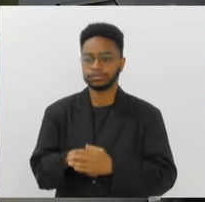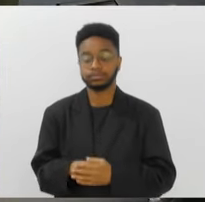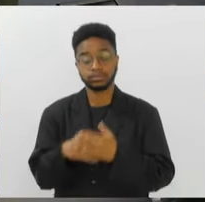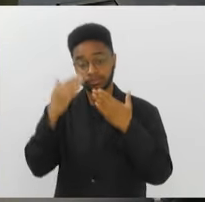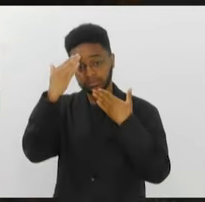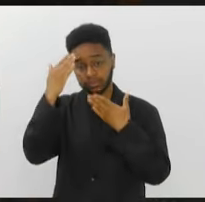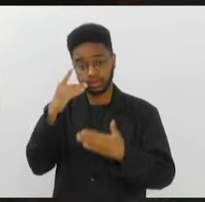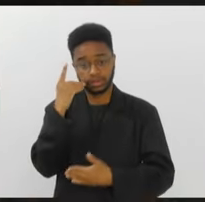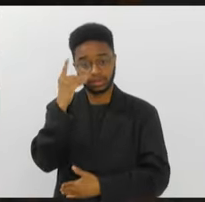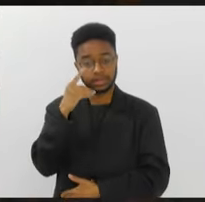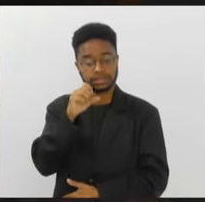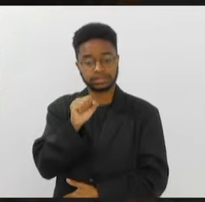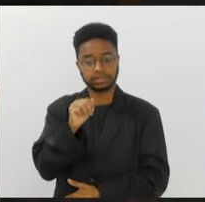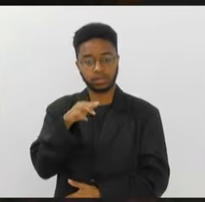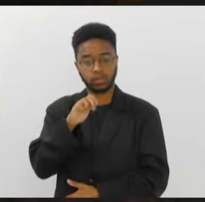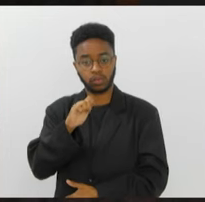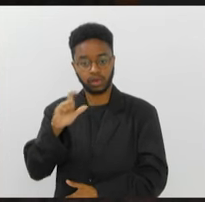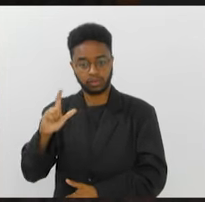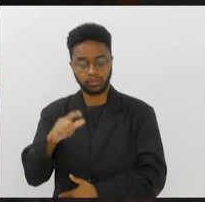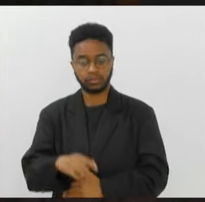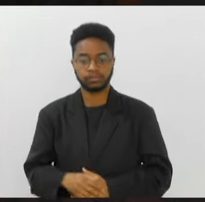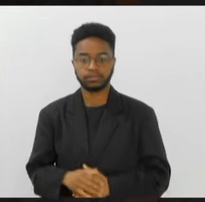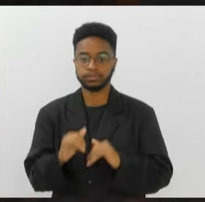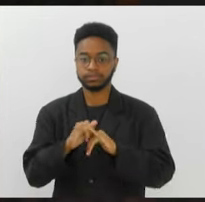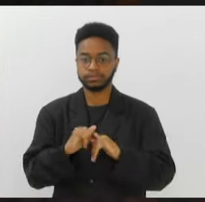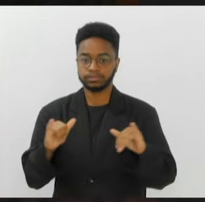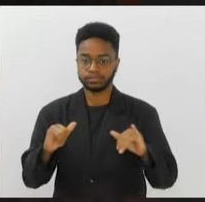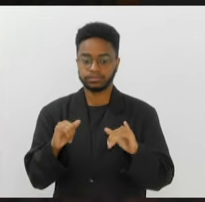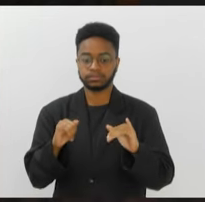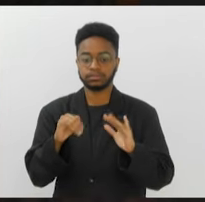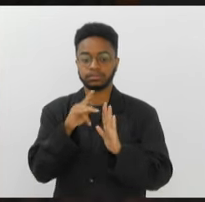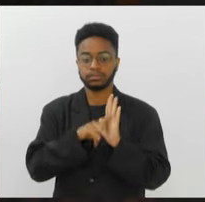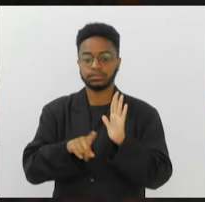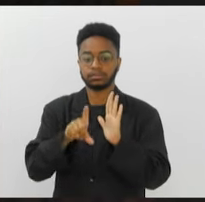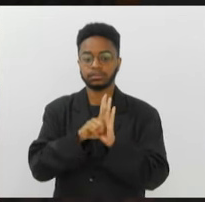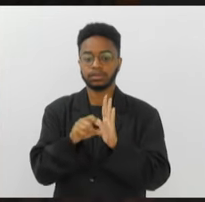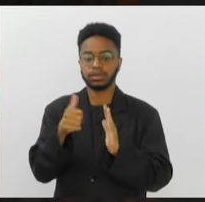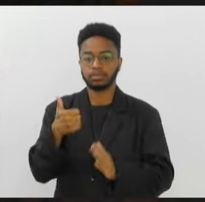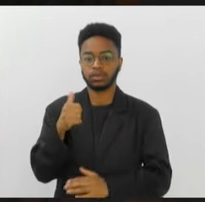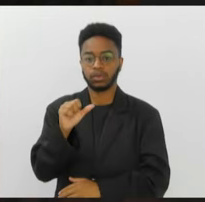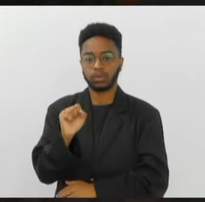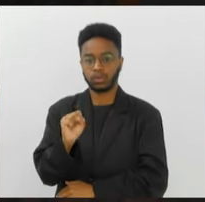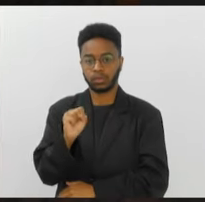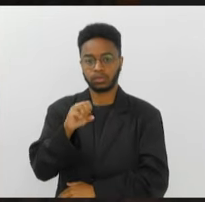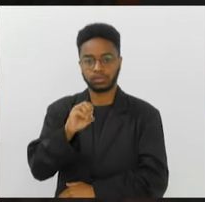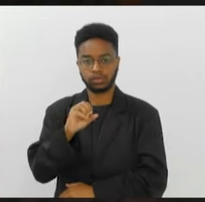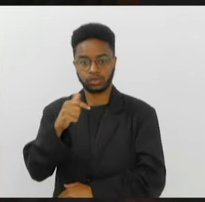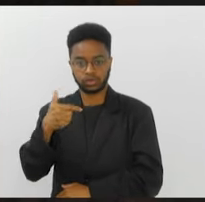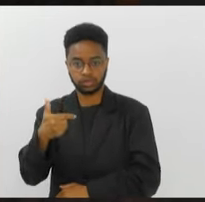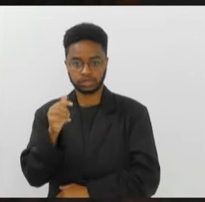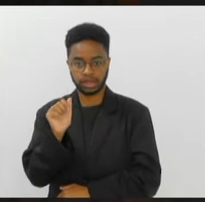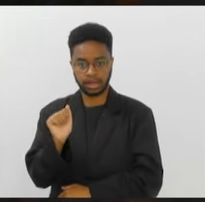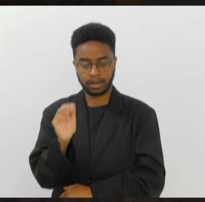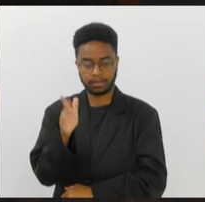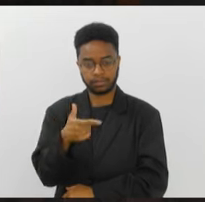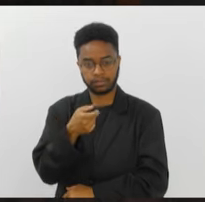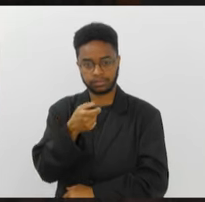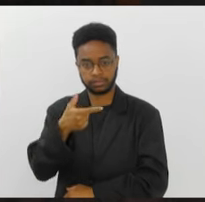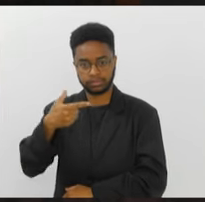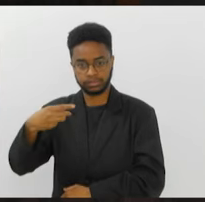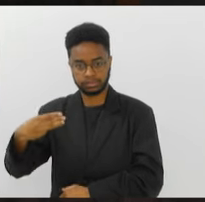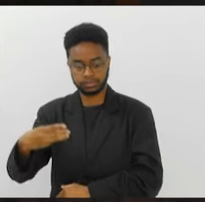Obrigado, deputado Samuel Malafaia. Anuncio o projeto de lei número 1802-A de